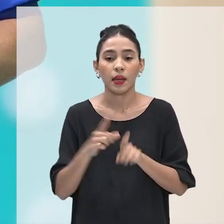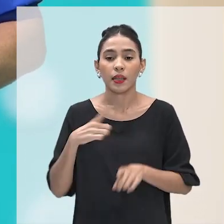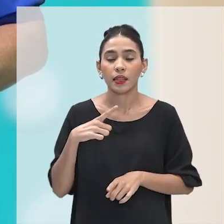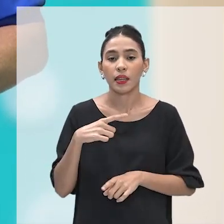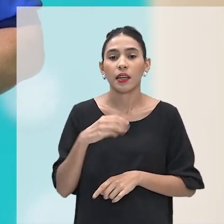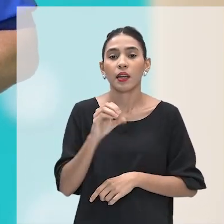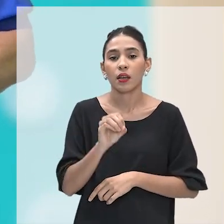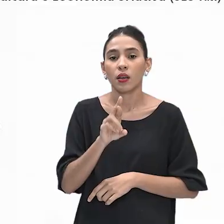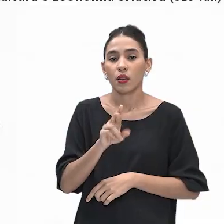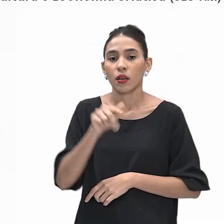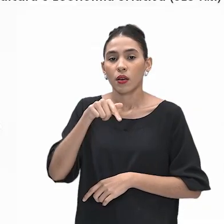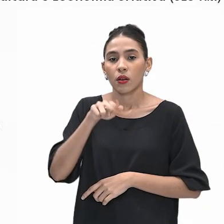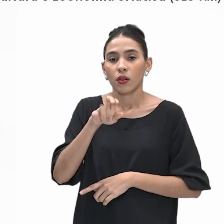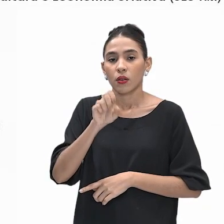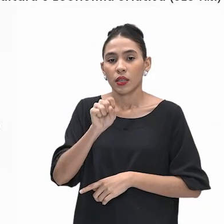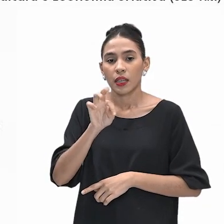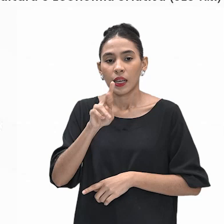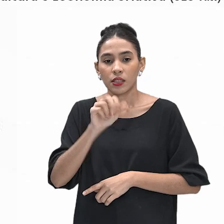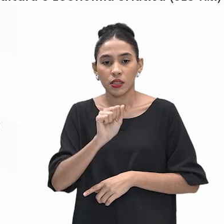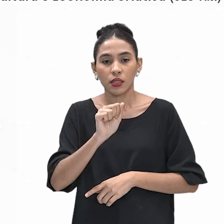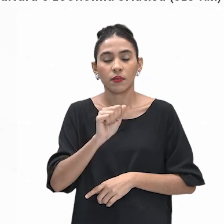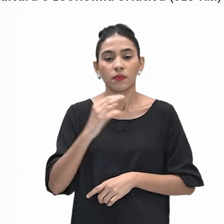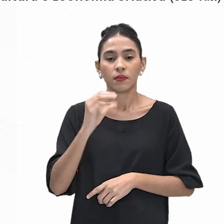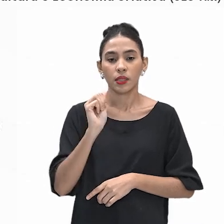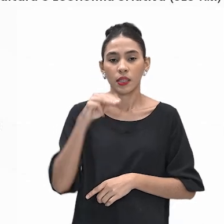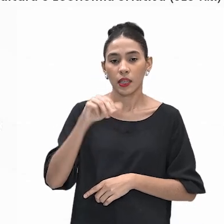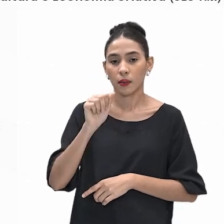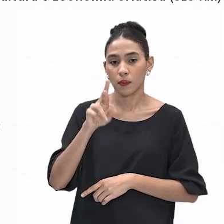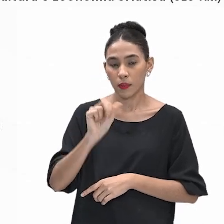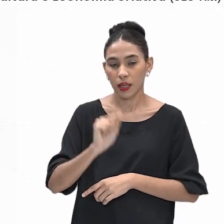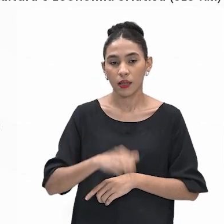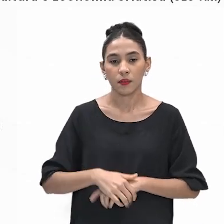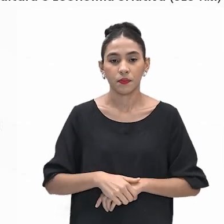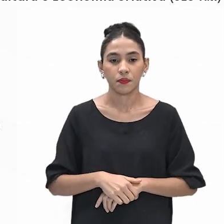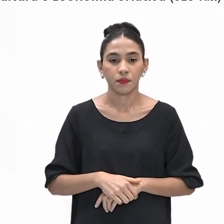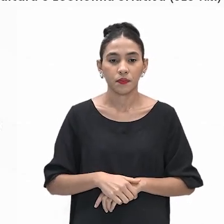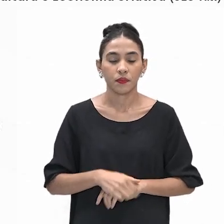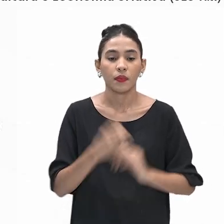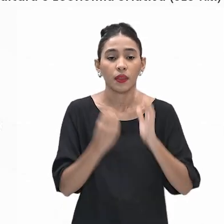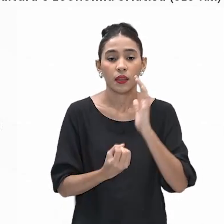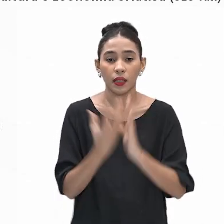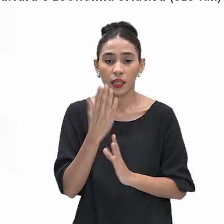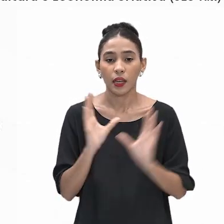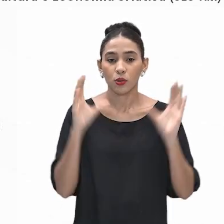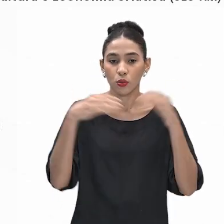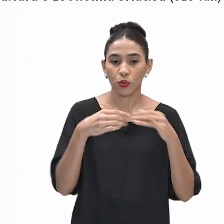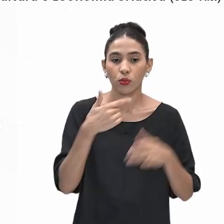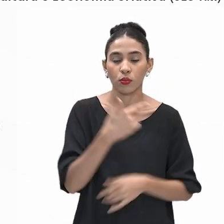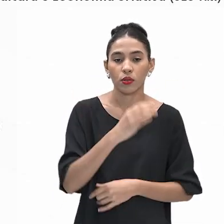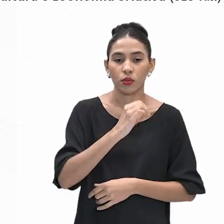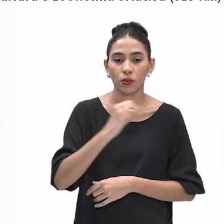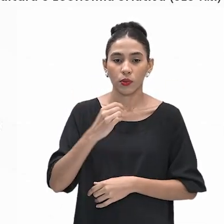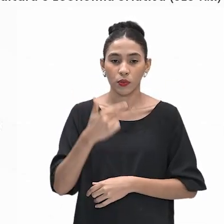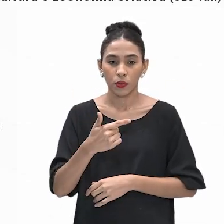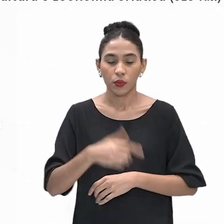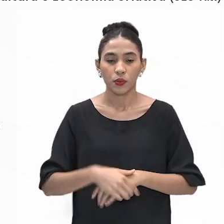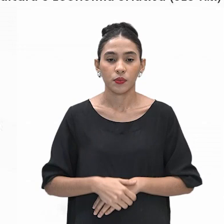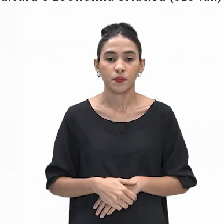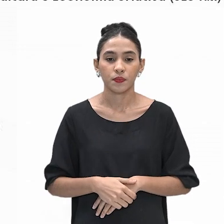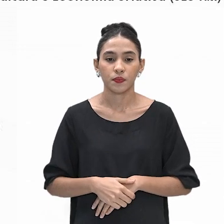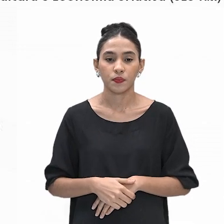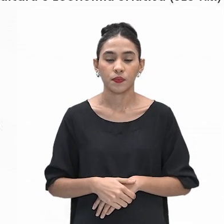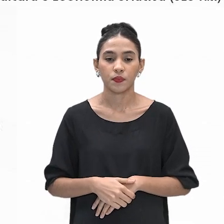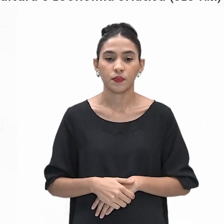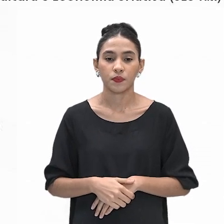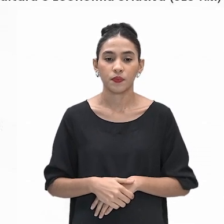do Teatro Amazonas. Vamos ver? Então, a Orquestra de Câmara do Amazonas, o grupo foi criado em 2002,